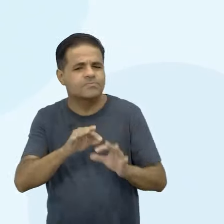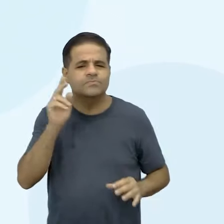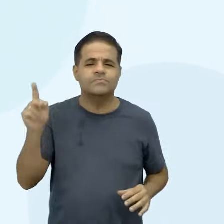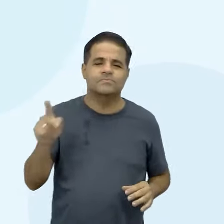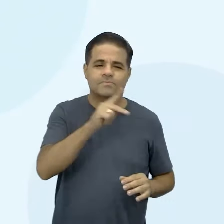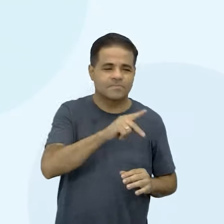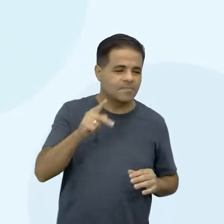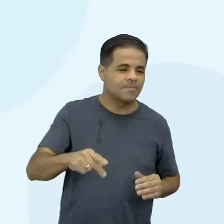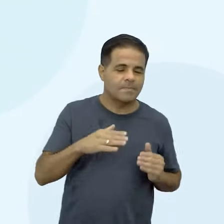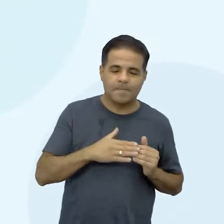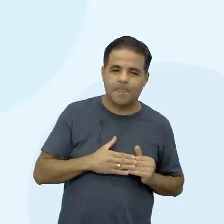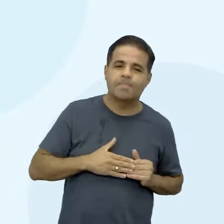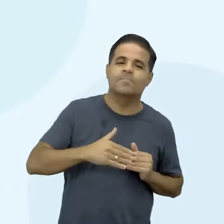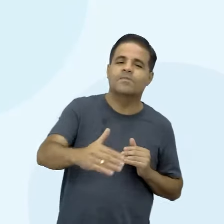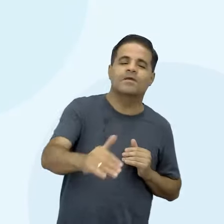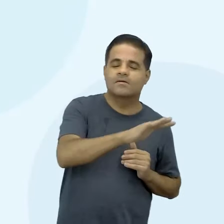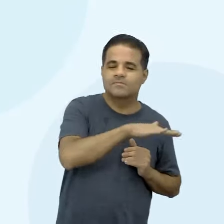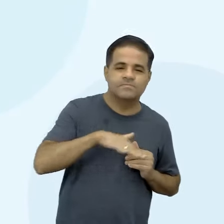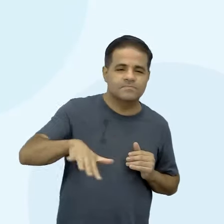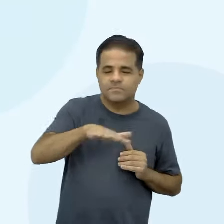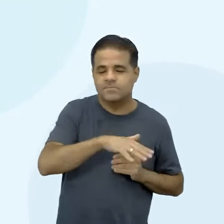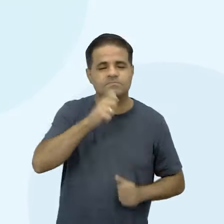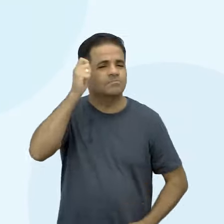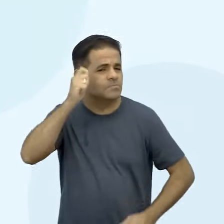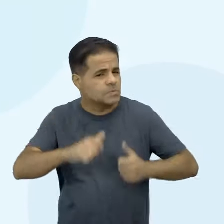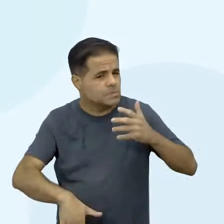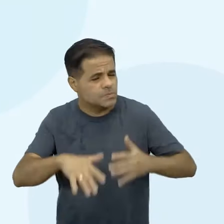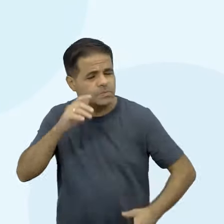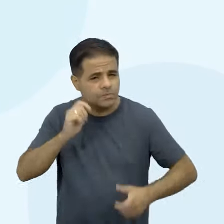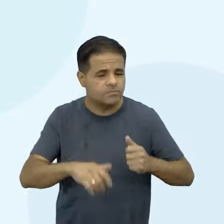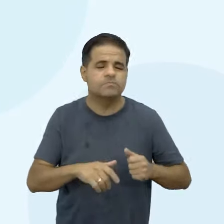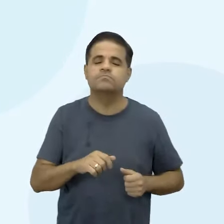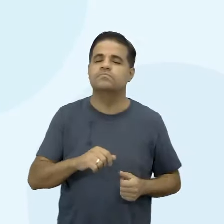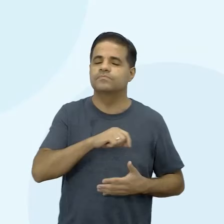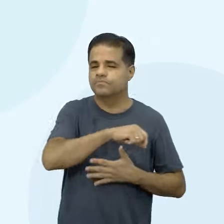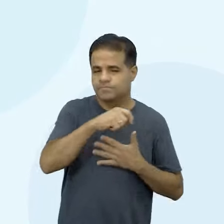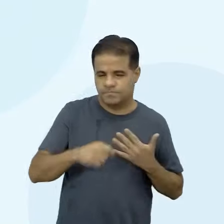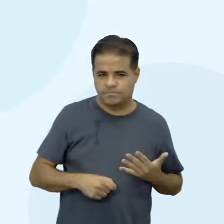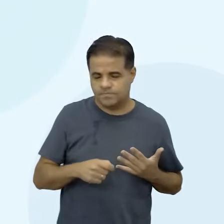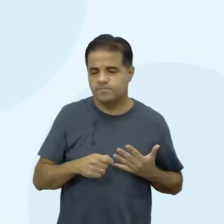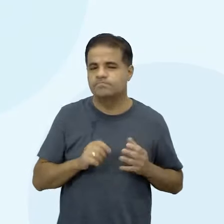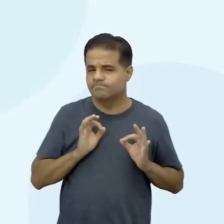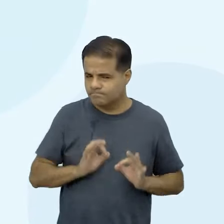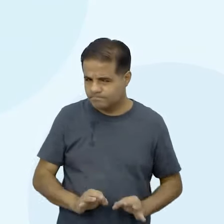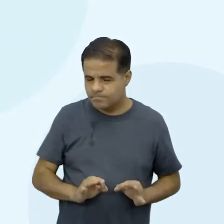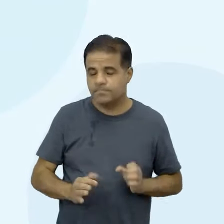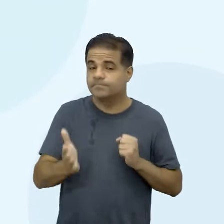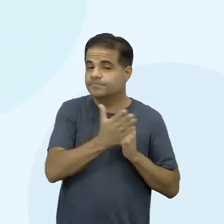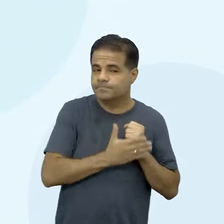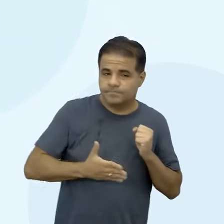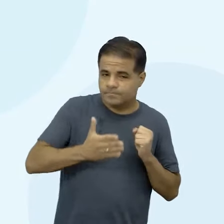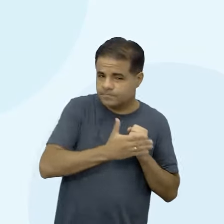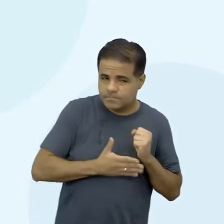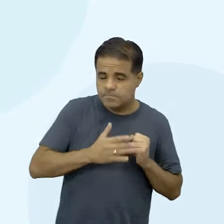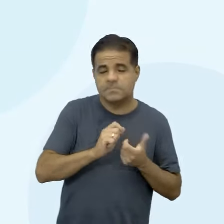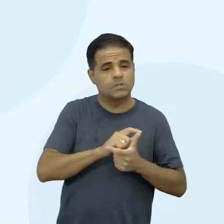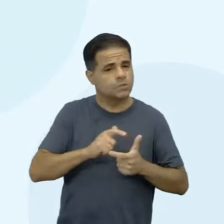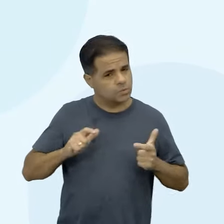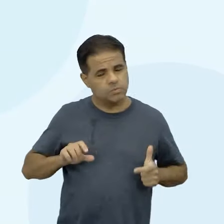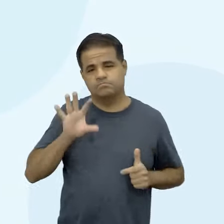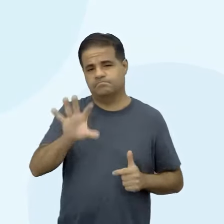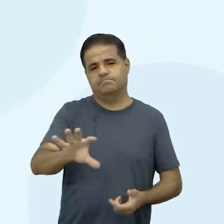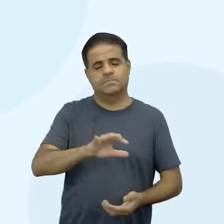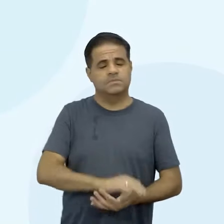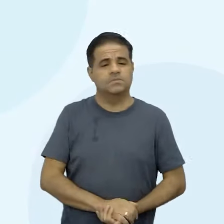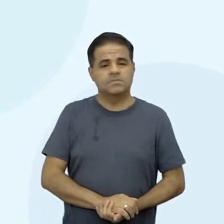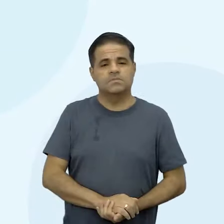professor, né, dos estudantes daquela turma que está trabalhando, por exemplo, aí o componente 3. Tá? Então, basicamente, a estrutura é essa.